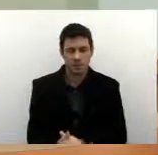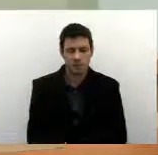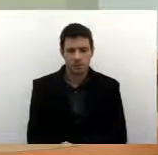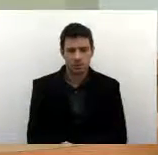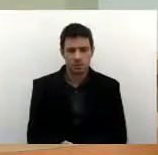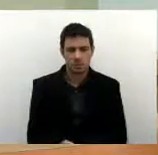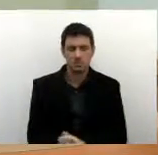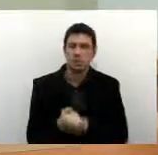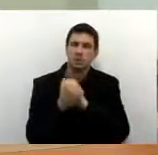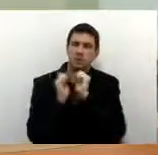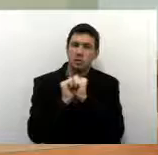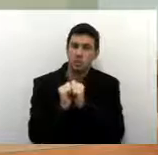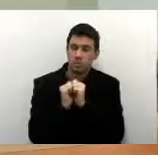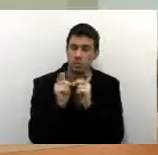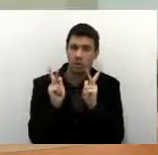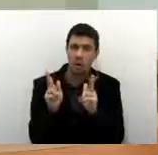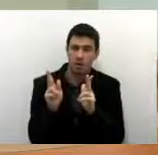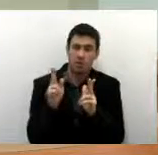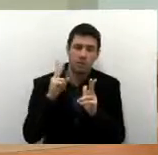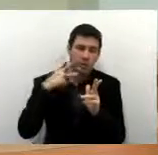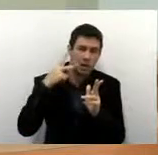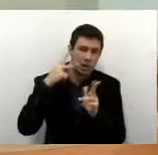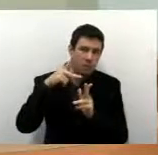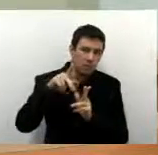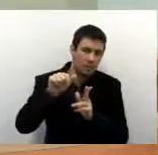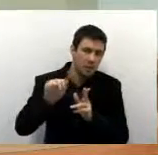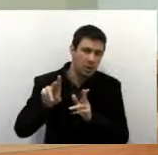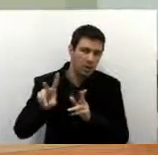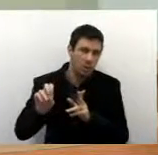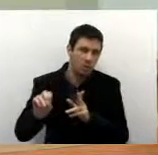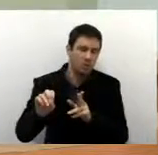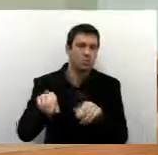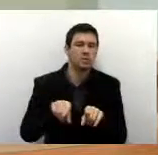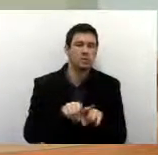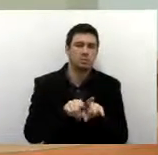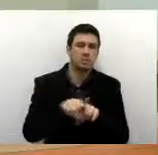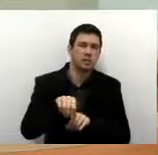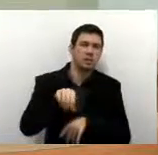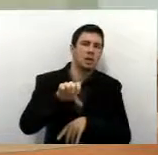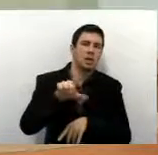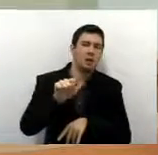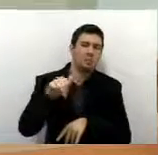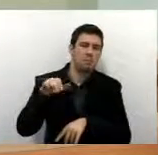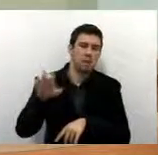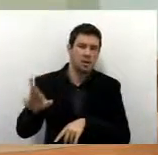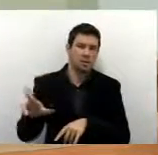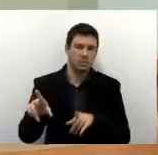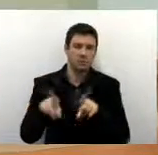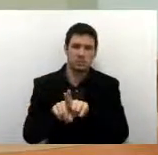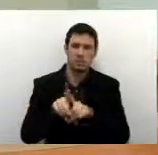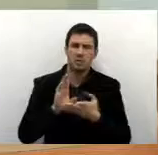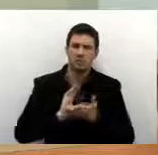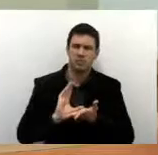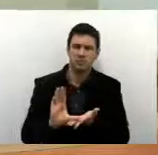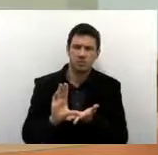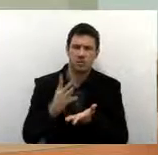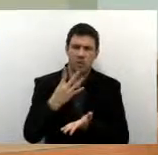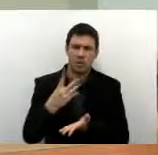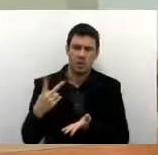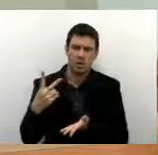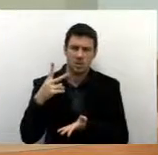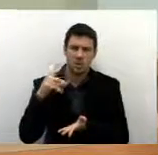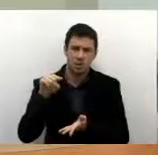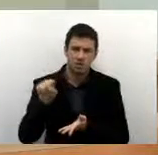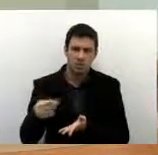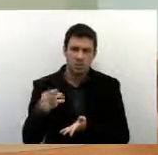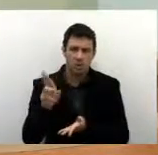como o vereador Paulo Sérgio falou, o vereador Lamé também, você vê o investimento de R$42 mil, se você dividir